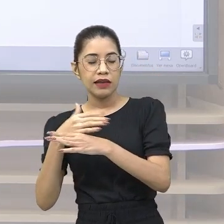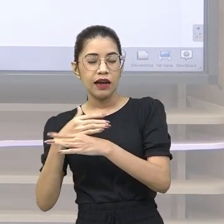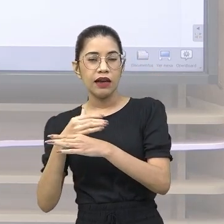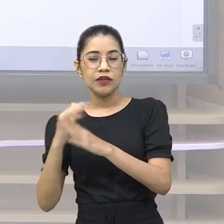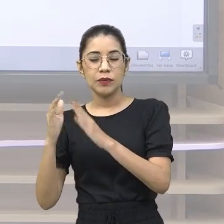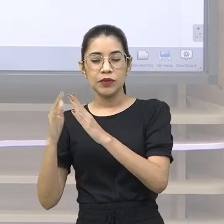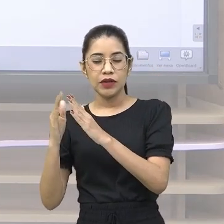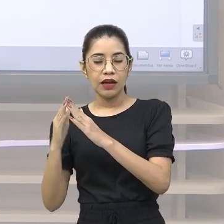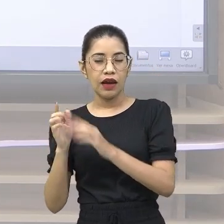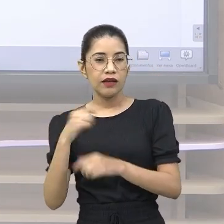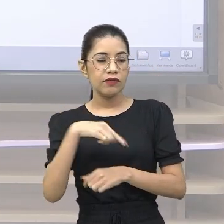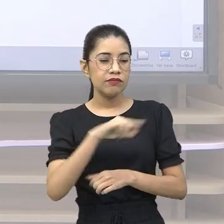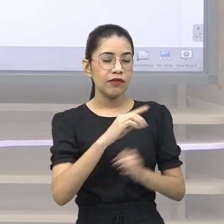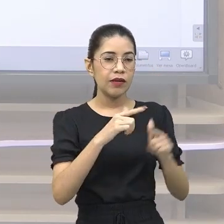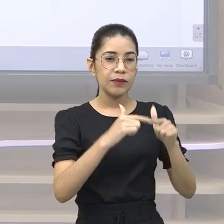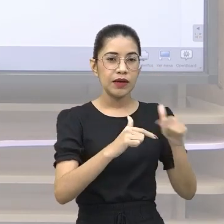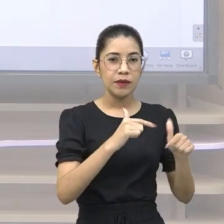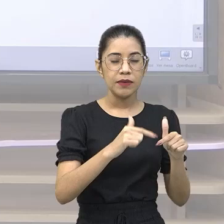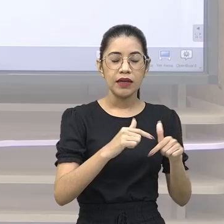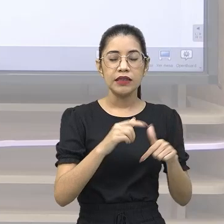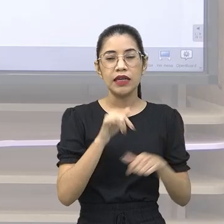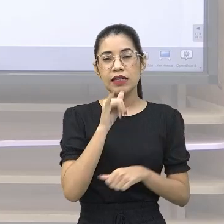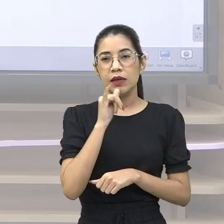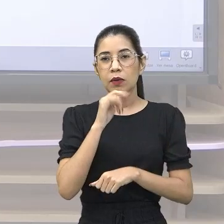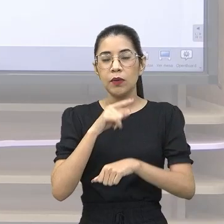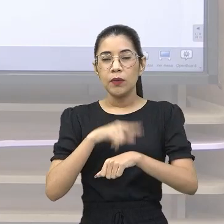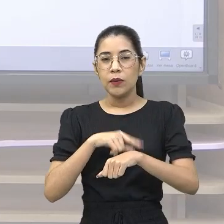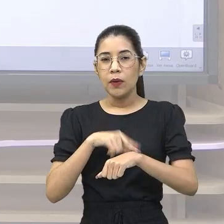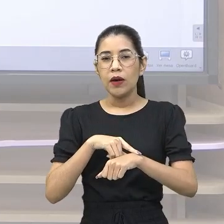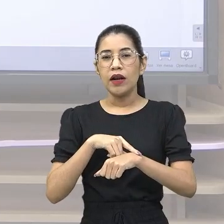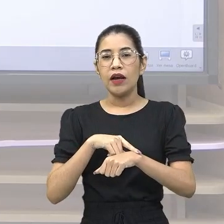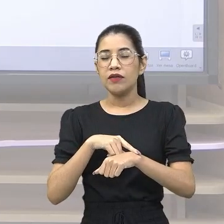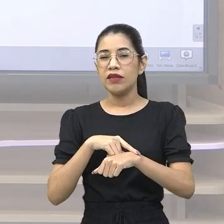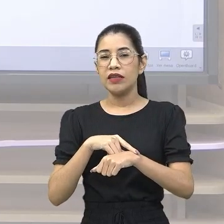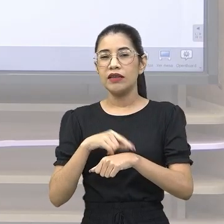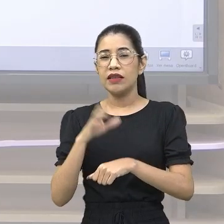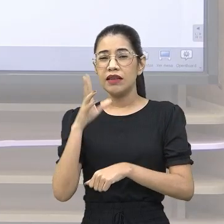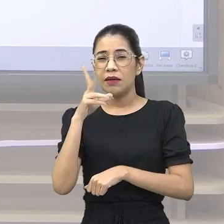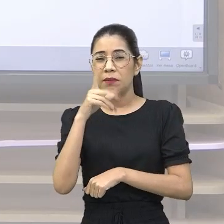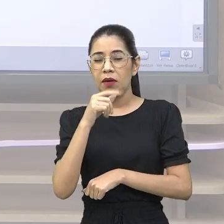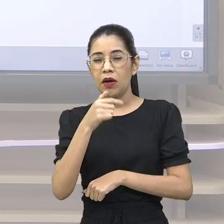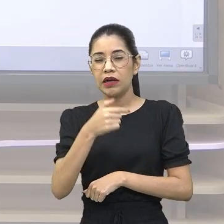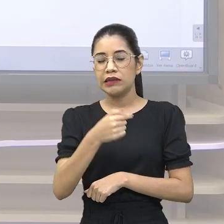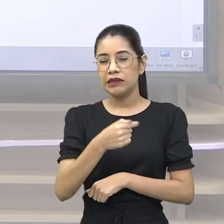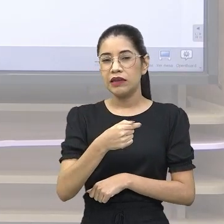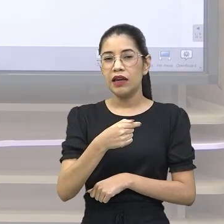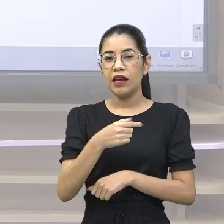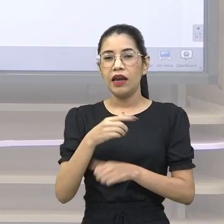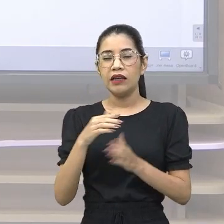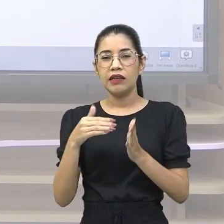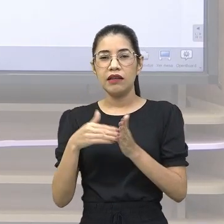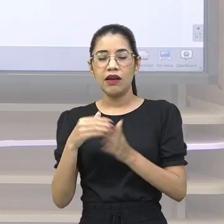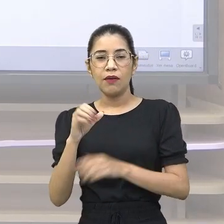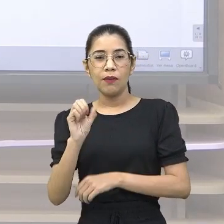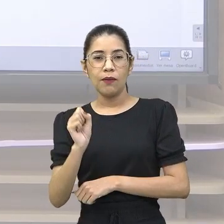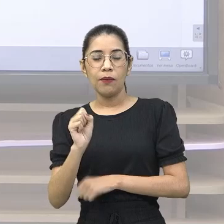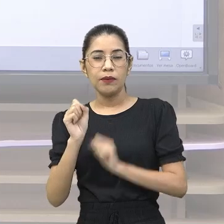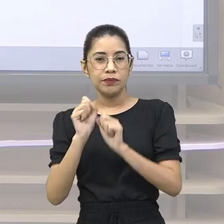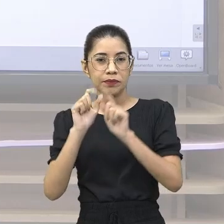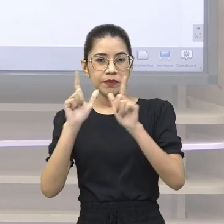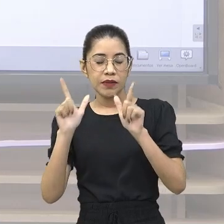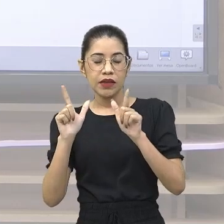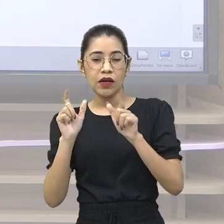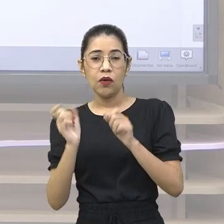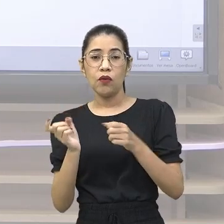pro trabalho se você sai naquele horário ali de pico né Eh de 7 horas da manhã 8 horas da manhã ou